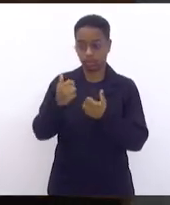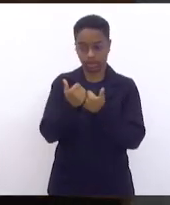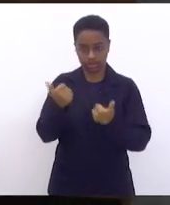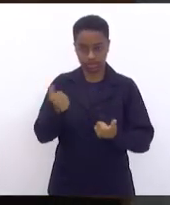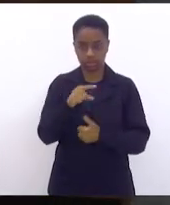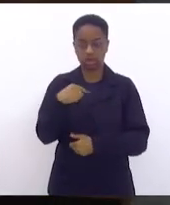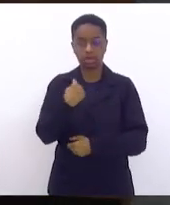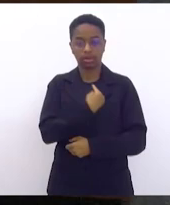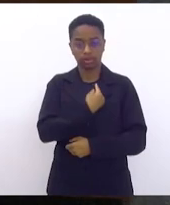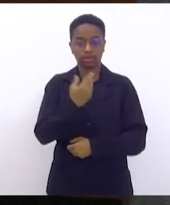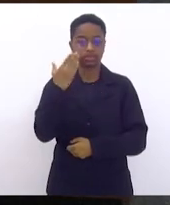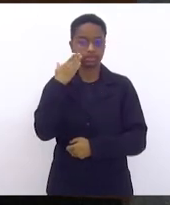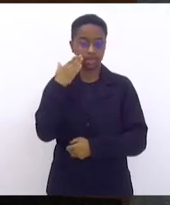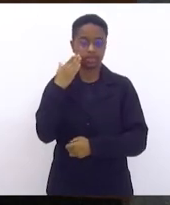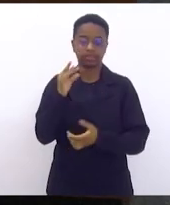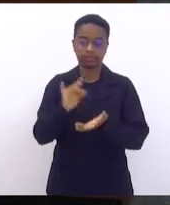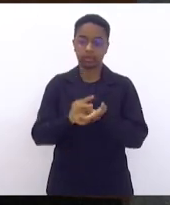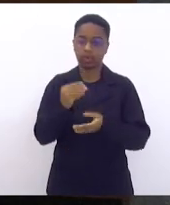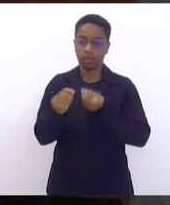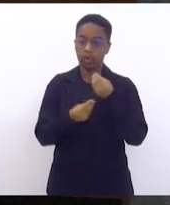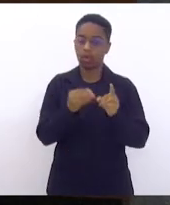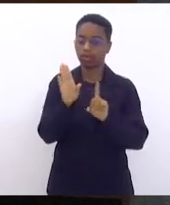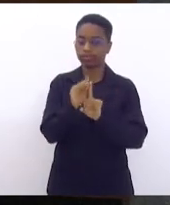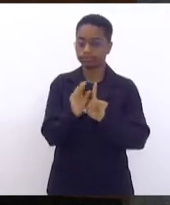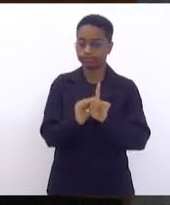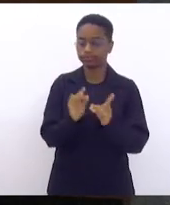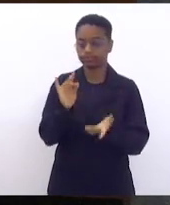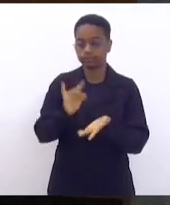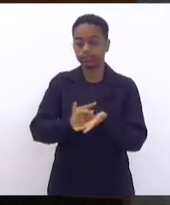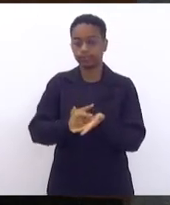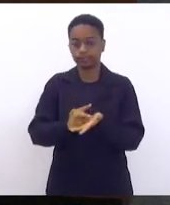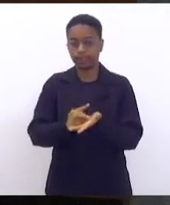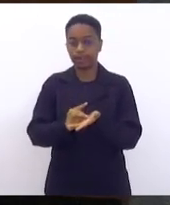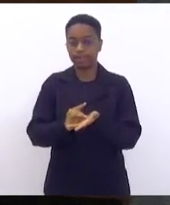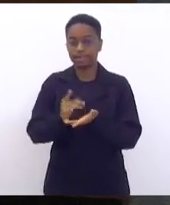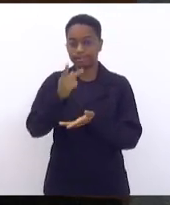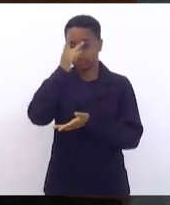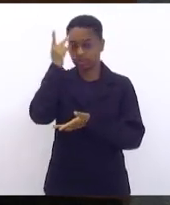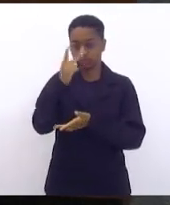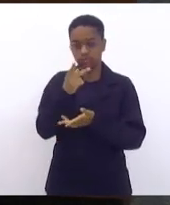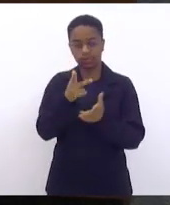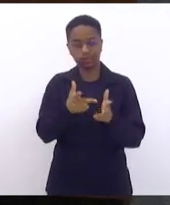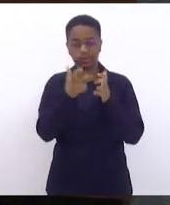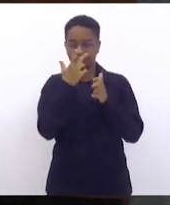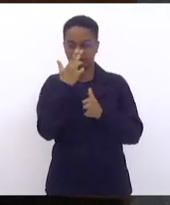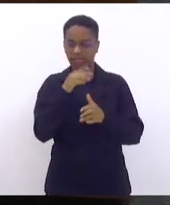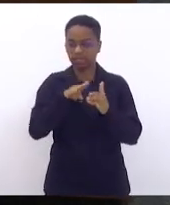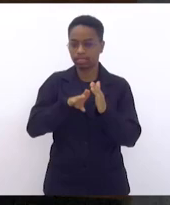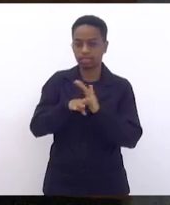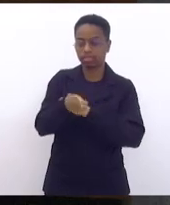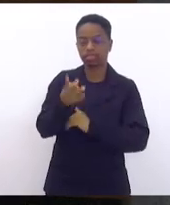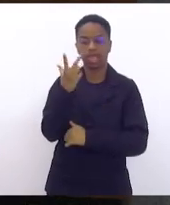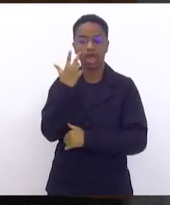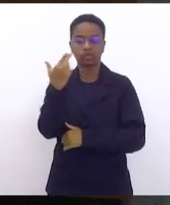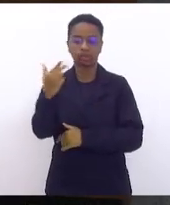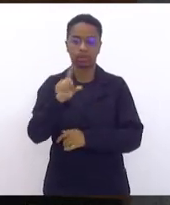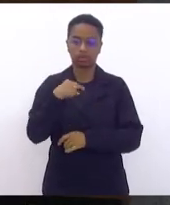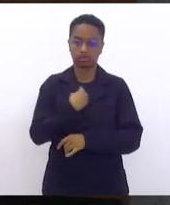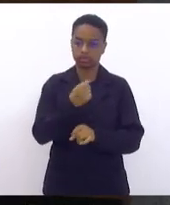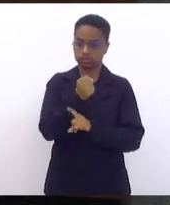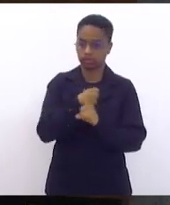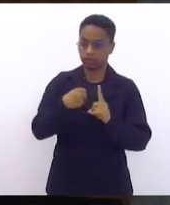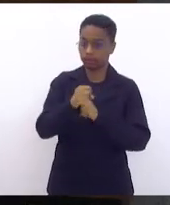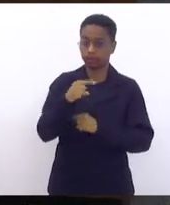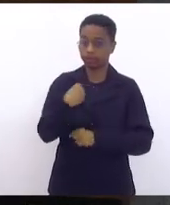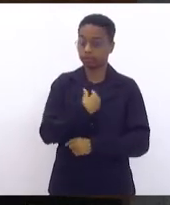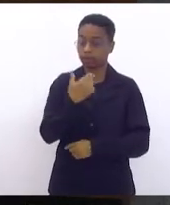gente sabe o quanto que o assédio sexual ele é normatizado e é naturalizado na nossa sociedade. Não podemos achar